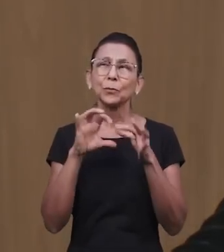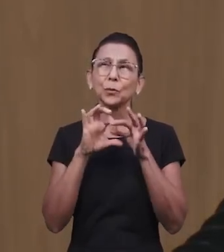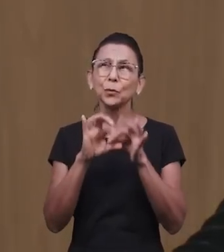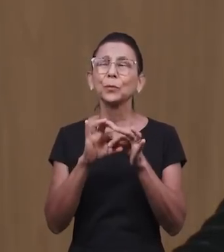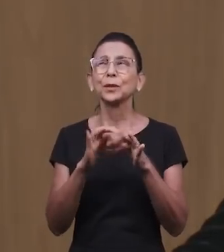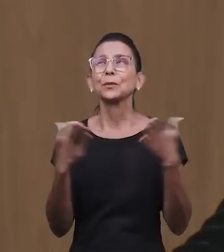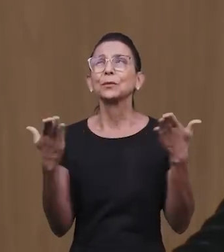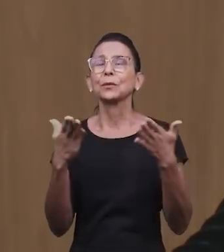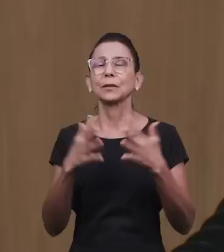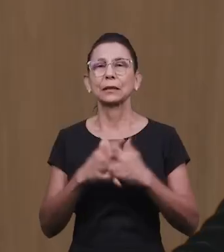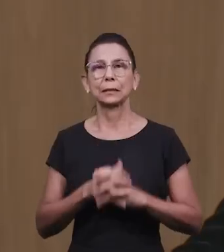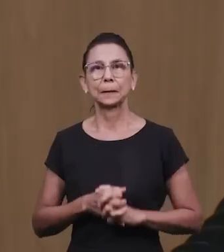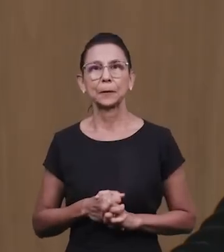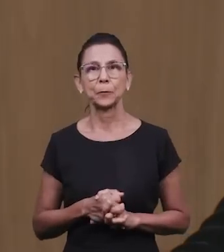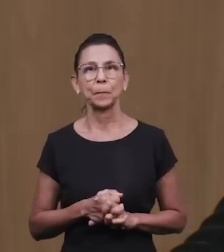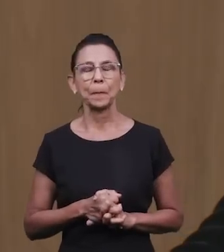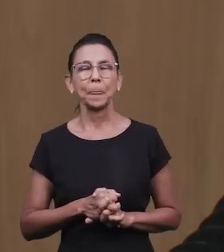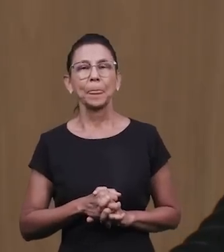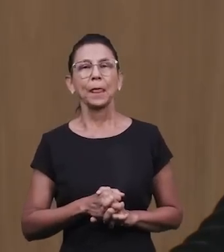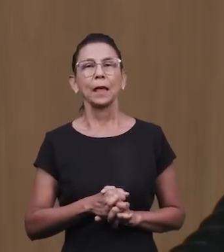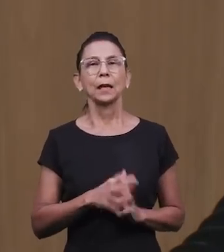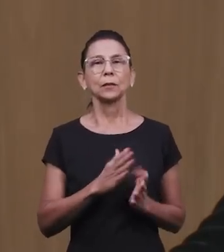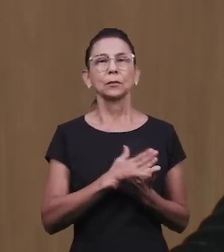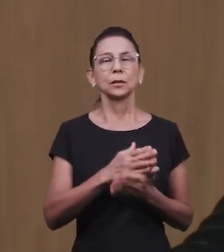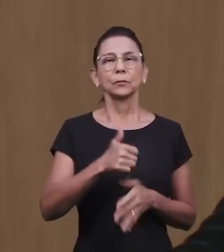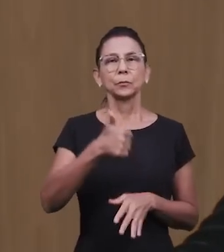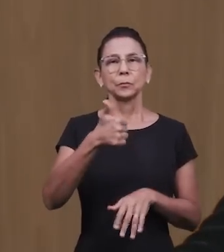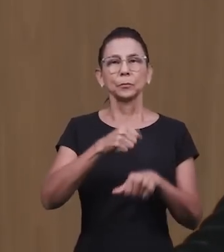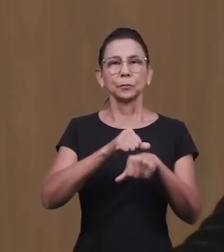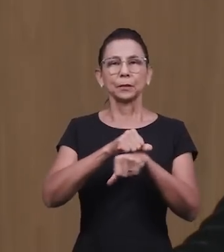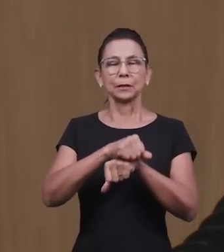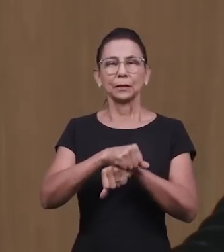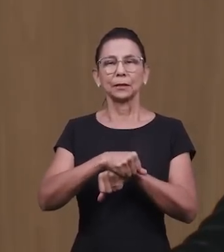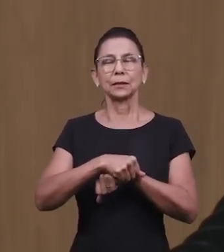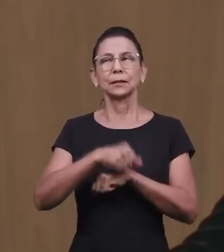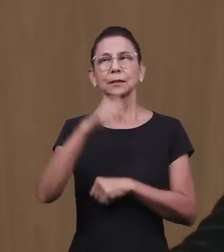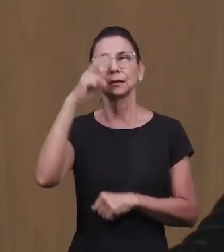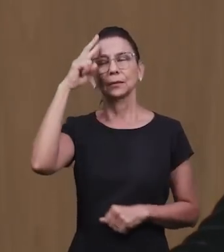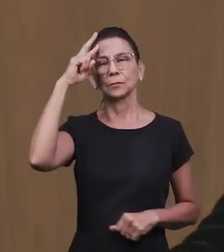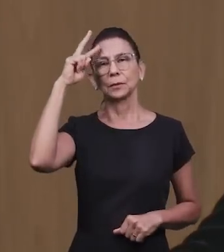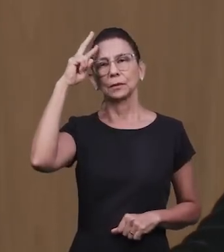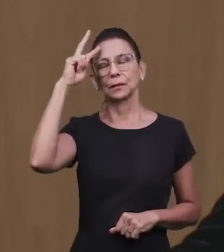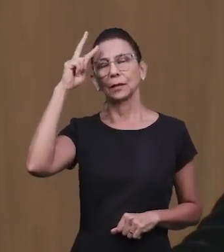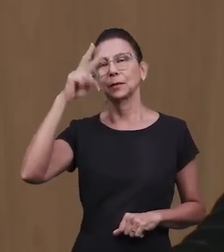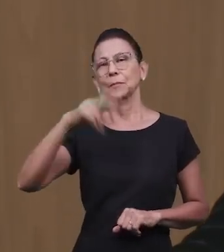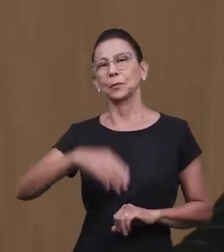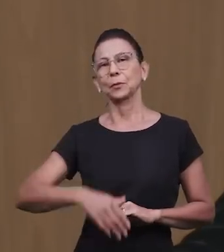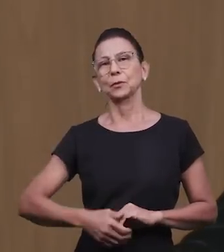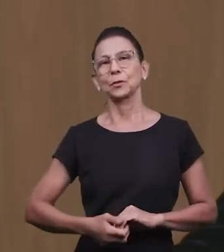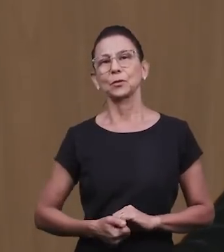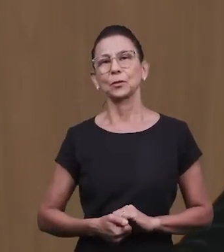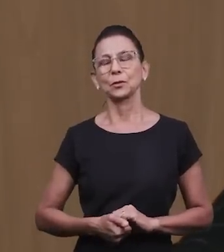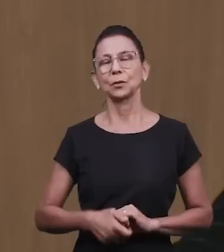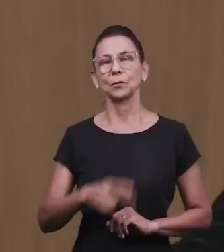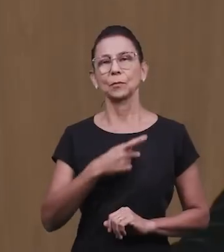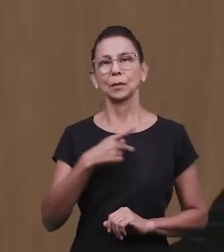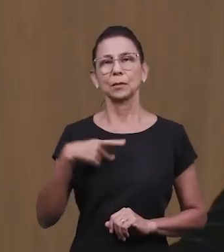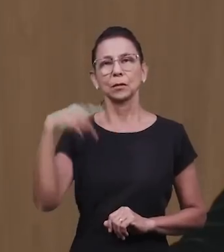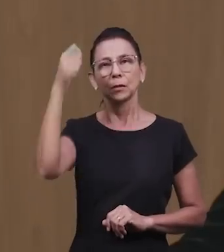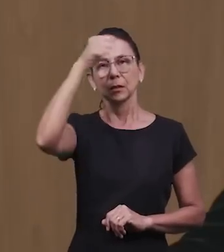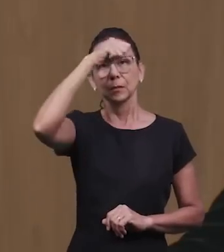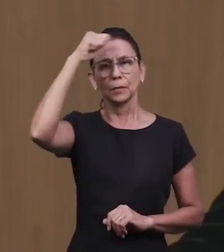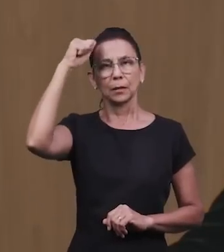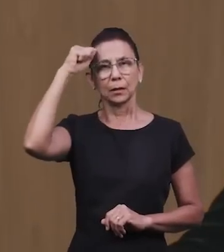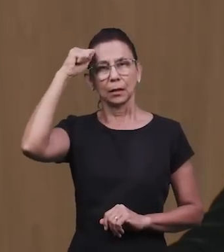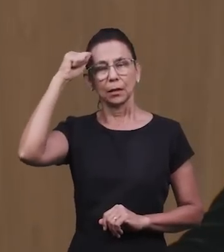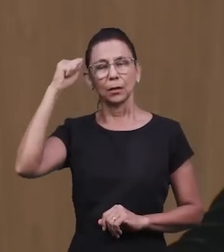comunhão em toda essa situação? E num daqueles primeiros seminários que ocorreram, eu me lembro claramente de uma aula